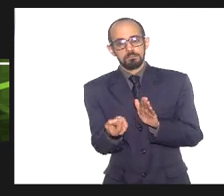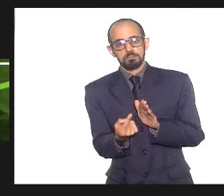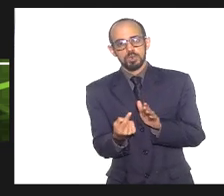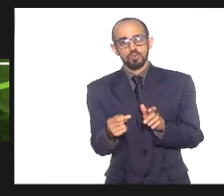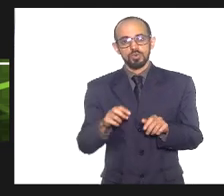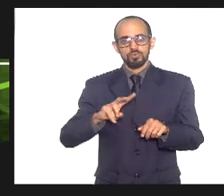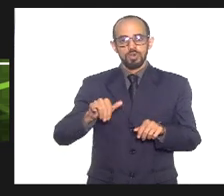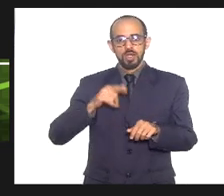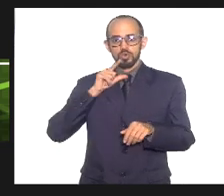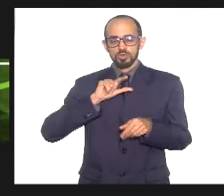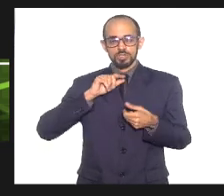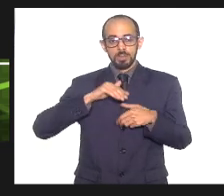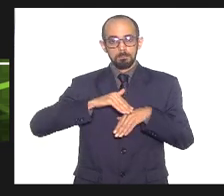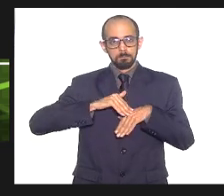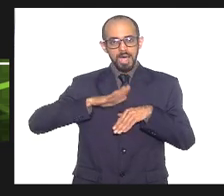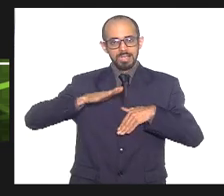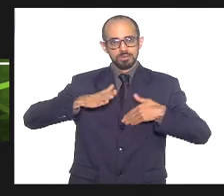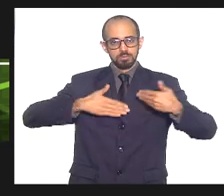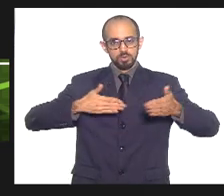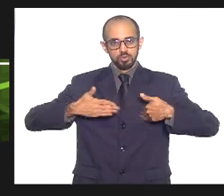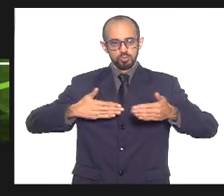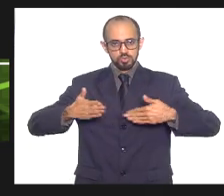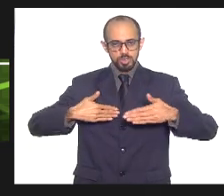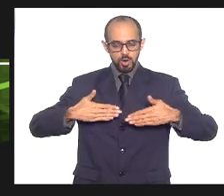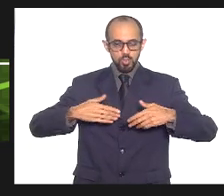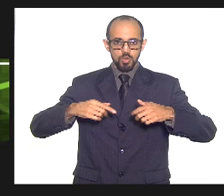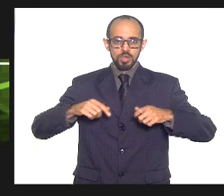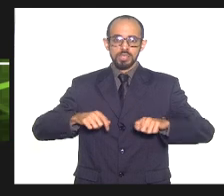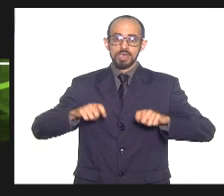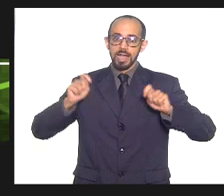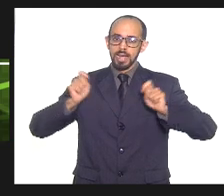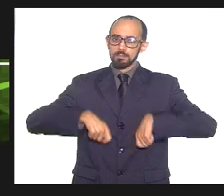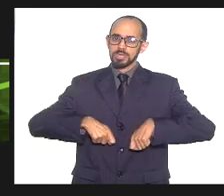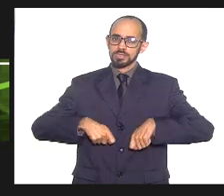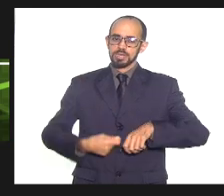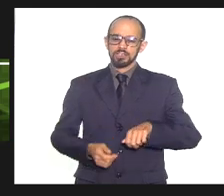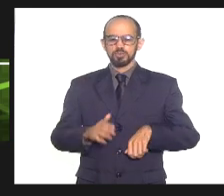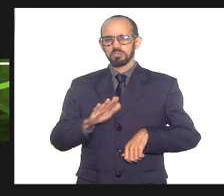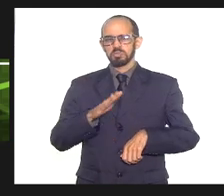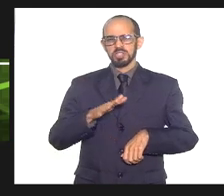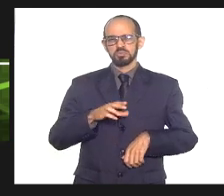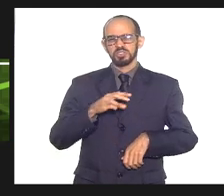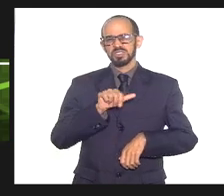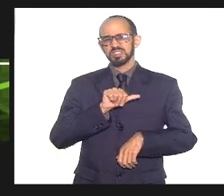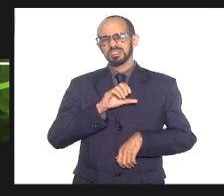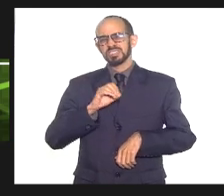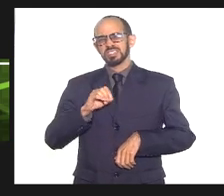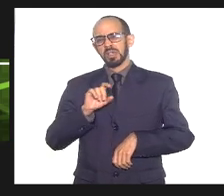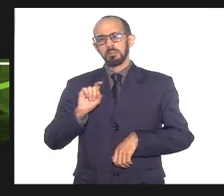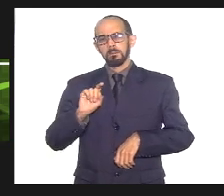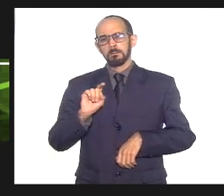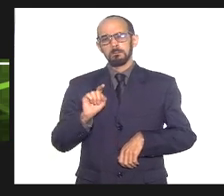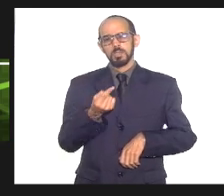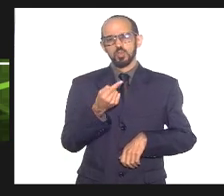mais elevado a produção do campo, que mantém a sua capacidade nominal de cerca de 100 mil barris por dia.